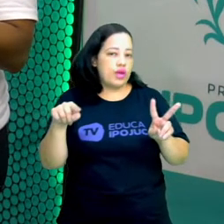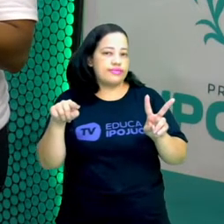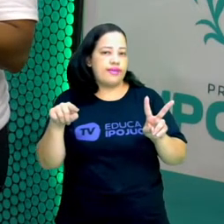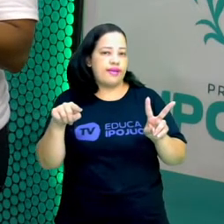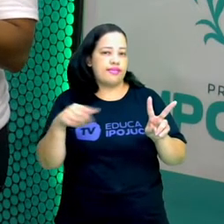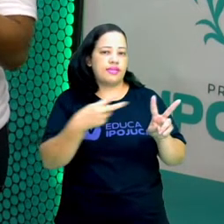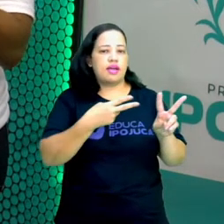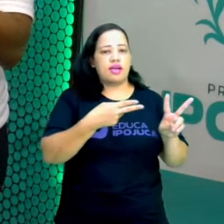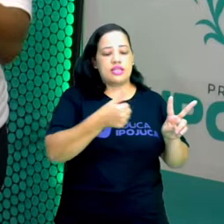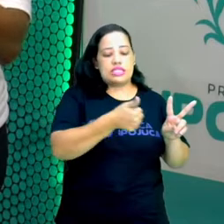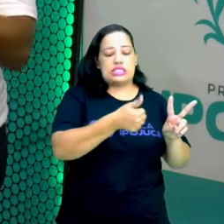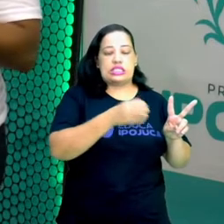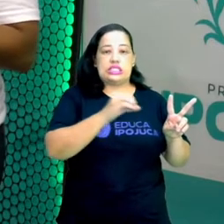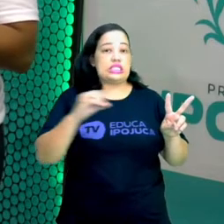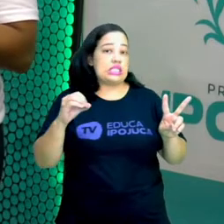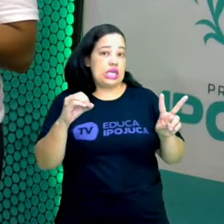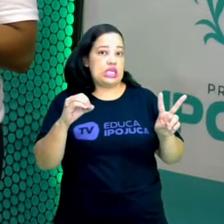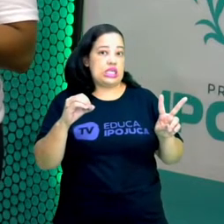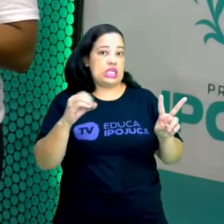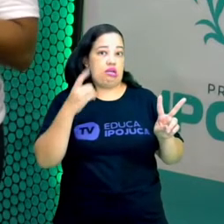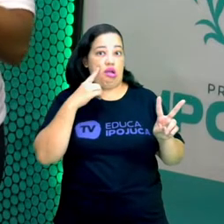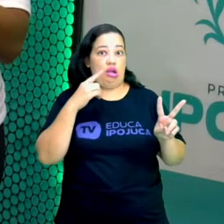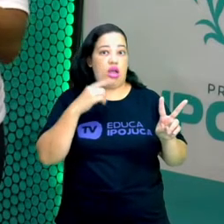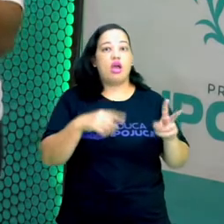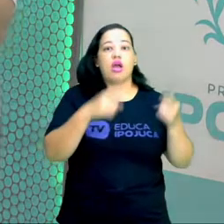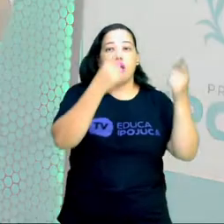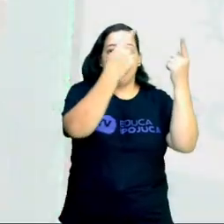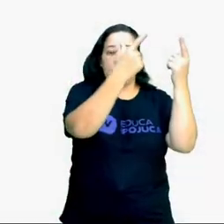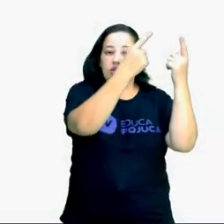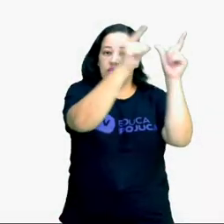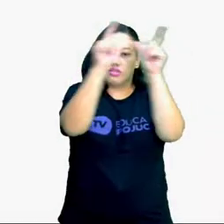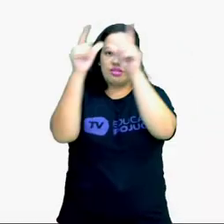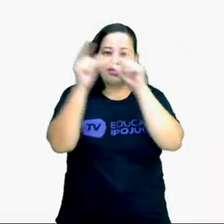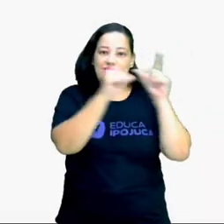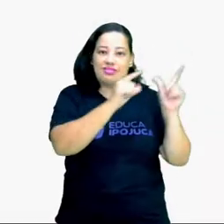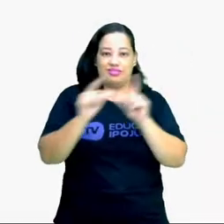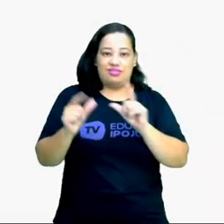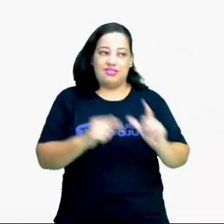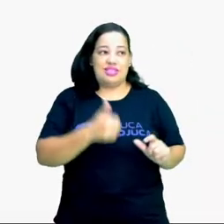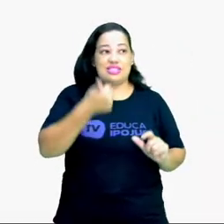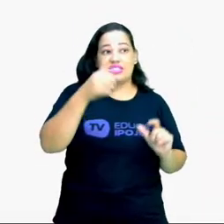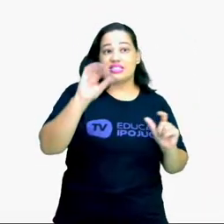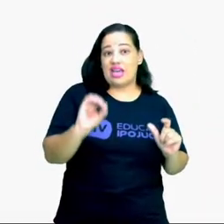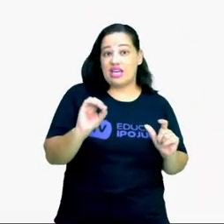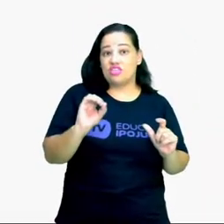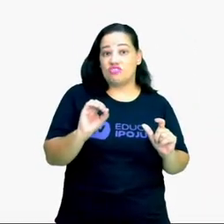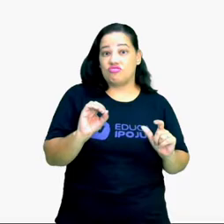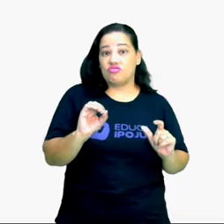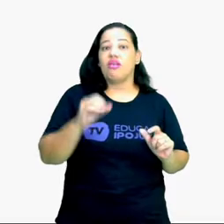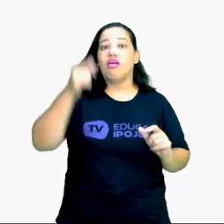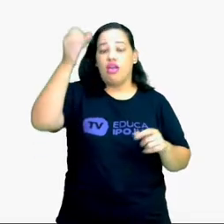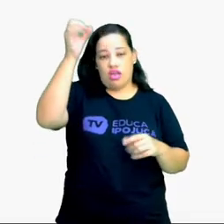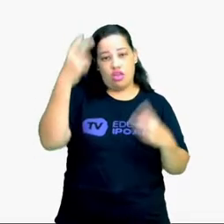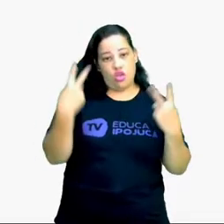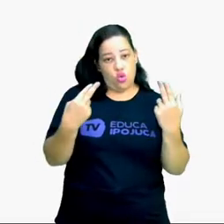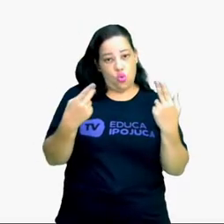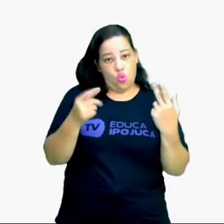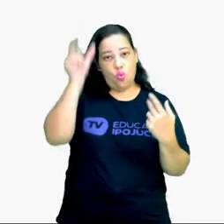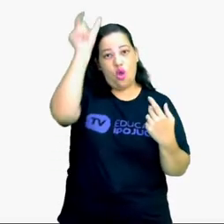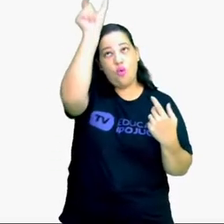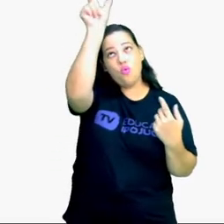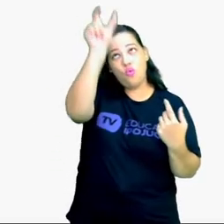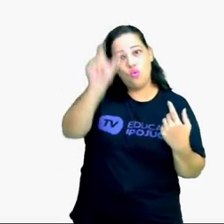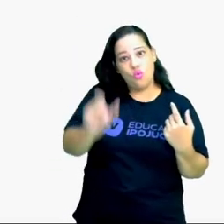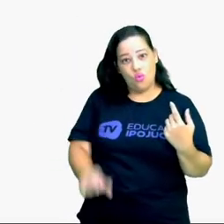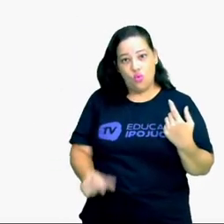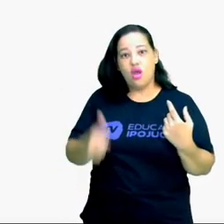100. Temos 100 quadrinhos aqui. A raiz quadrada de 100 é 10, porque, olha aí, o lado